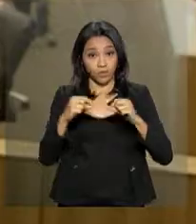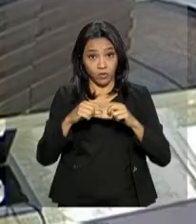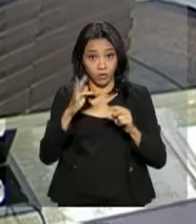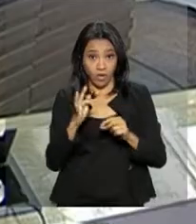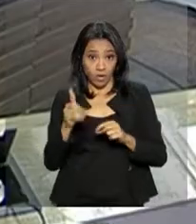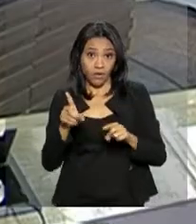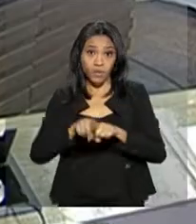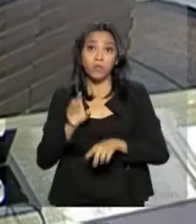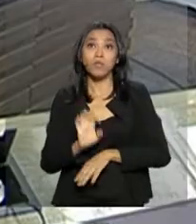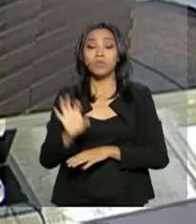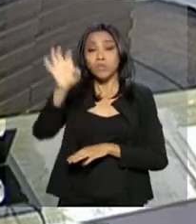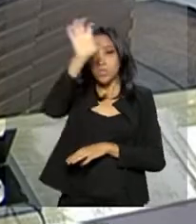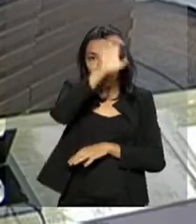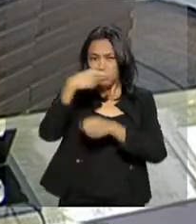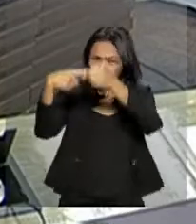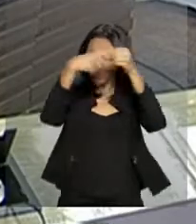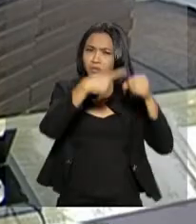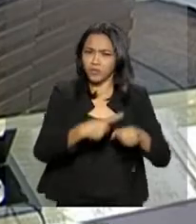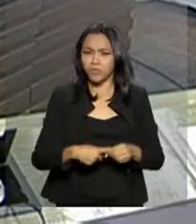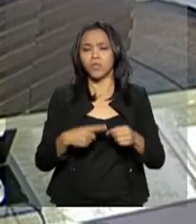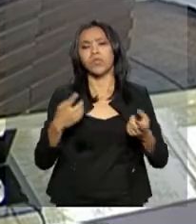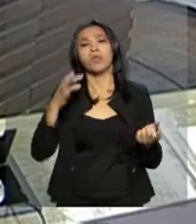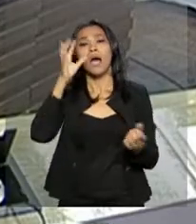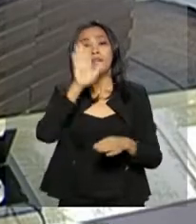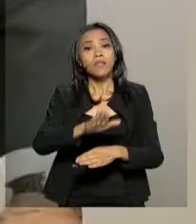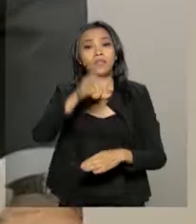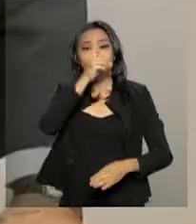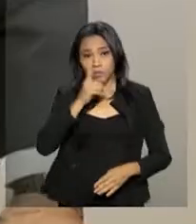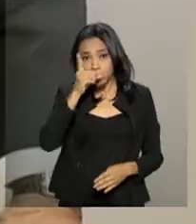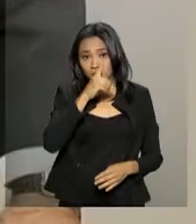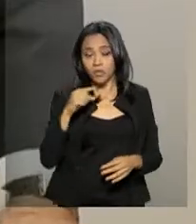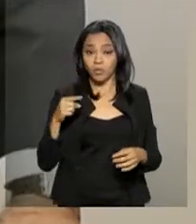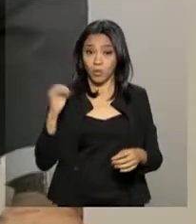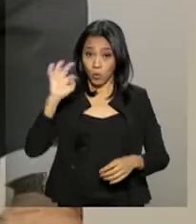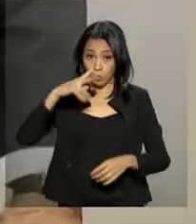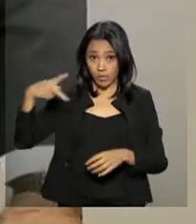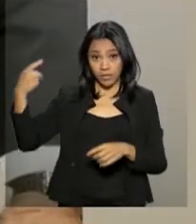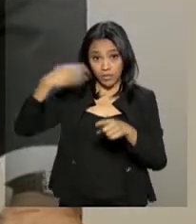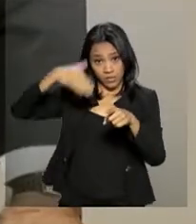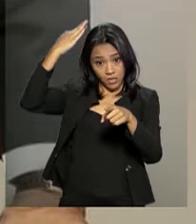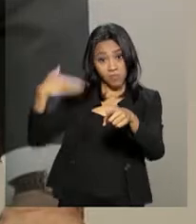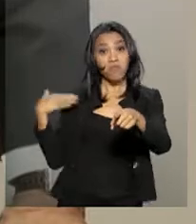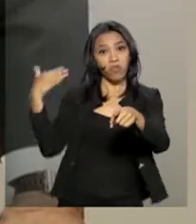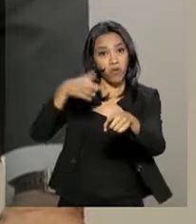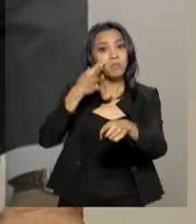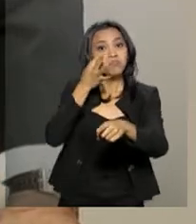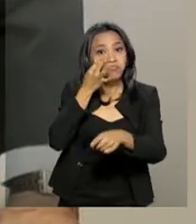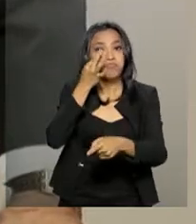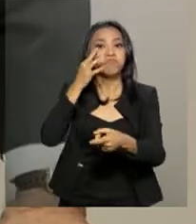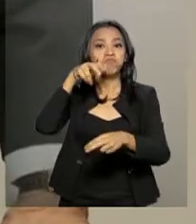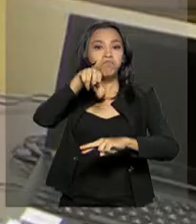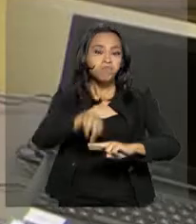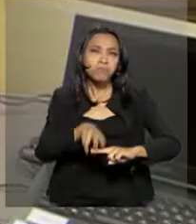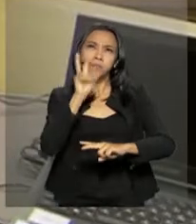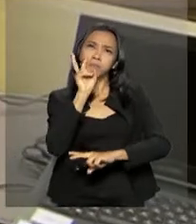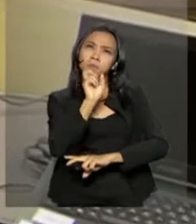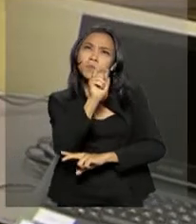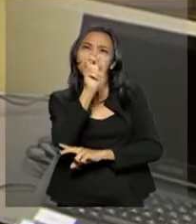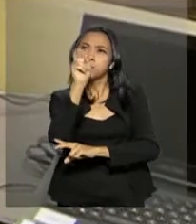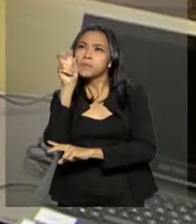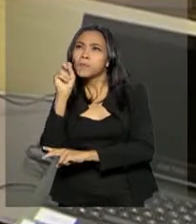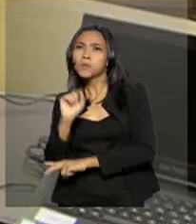na tarde deste domingo ainda durante a votação o presidente michel temer esteve no centro de comando e controle e